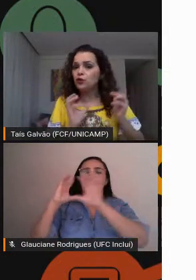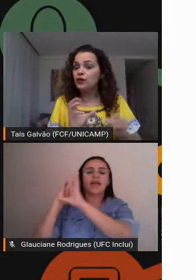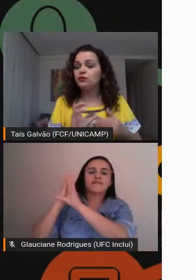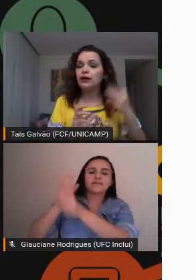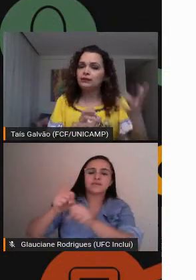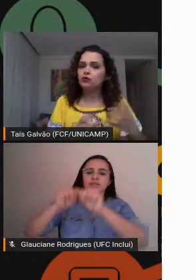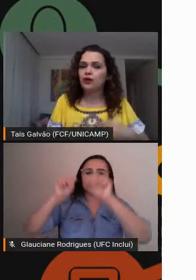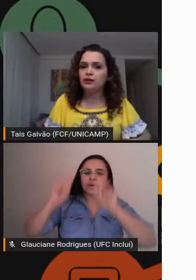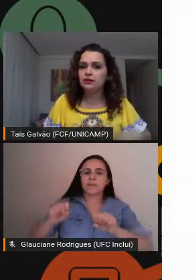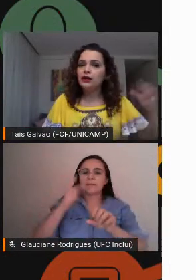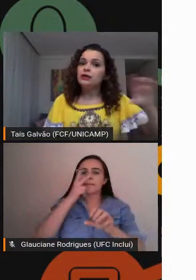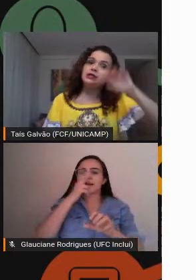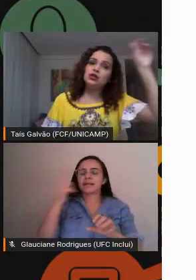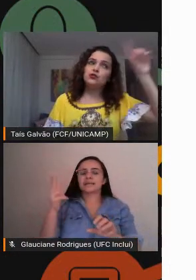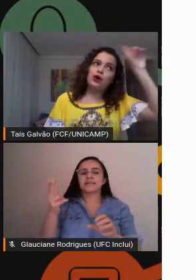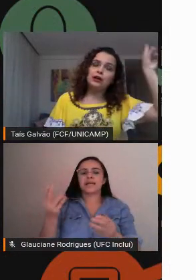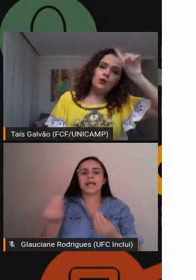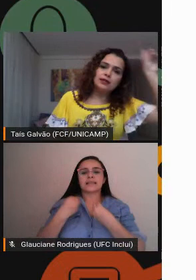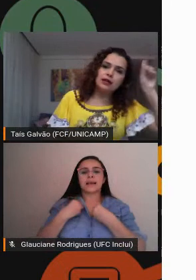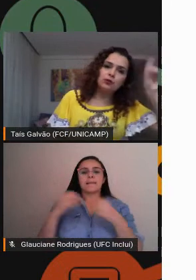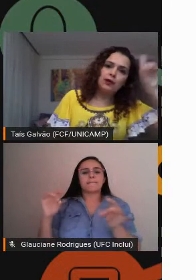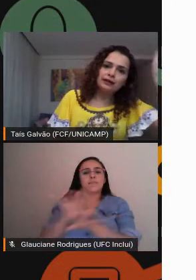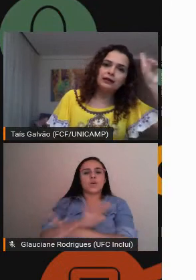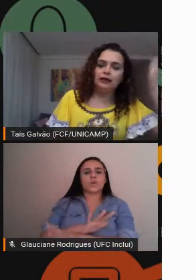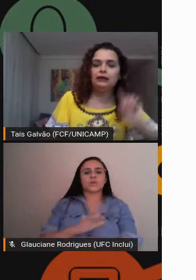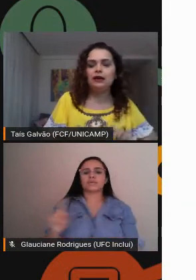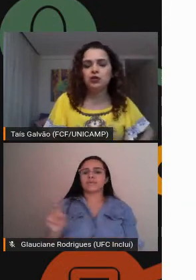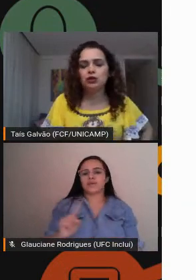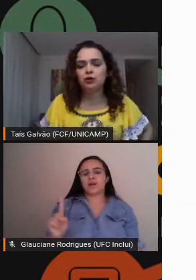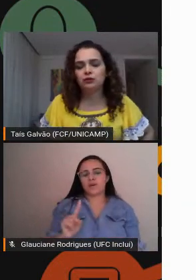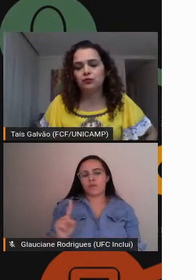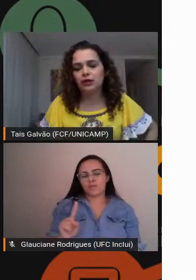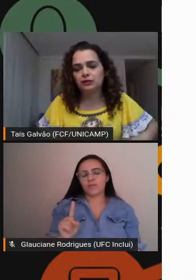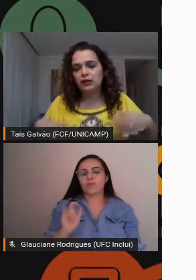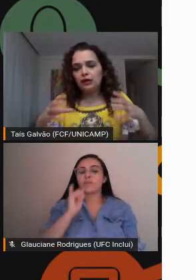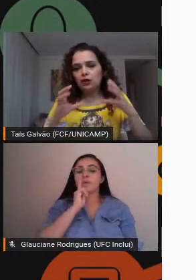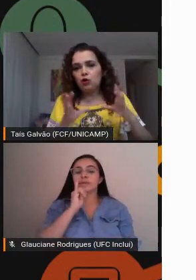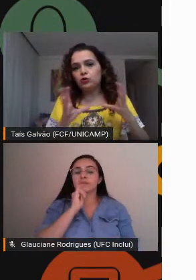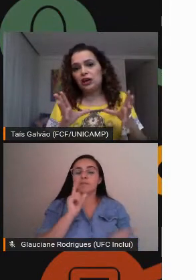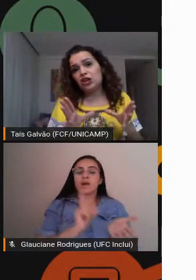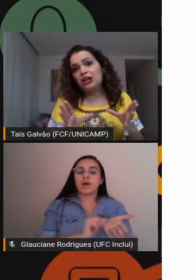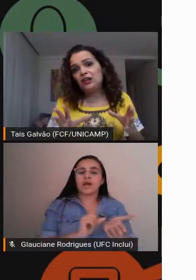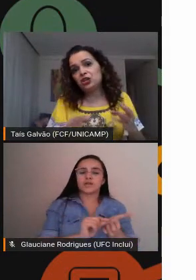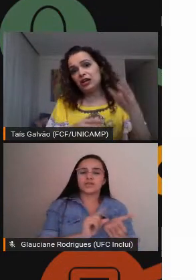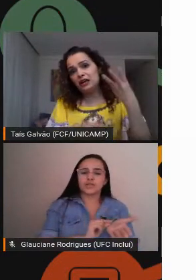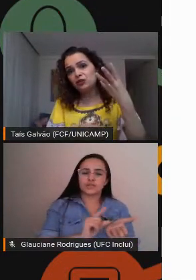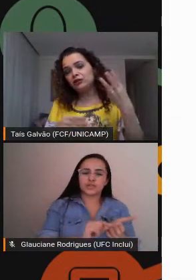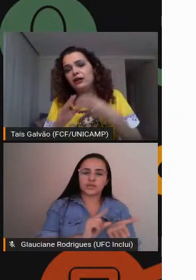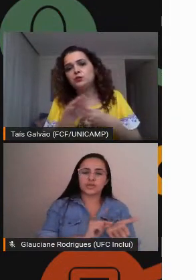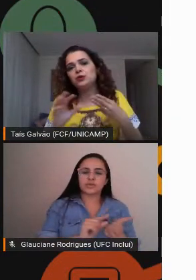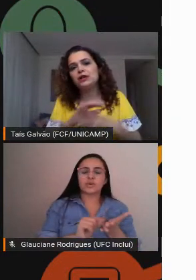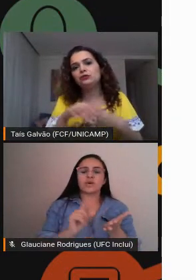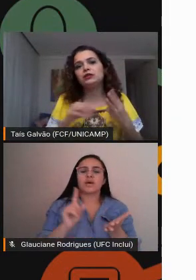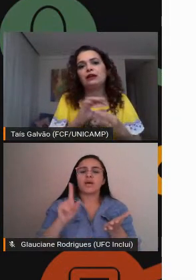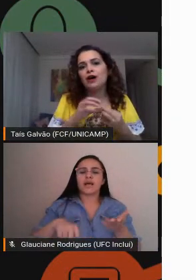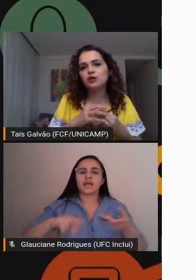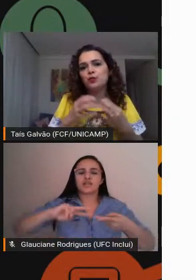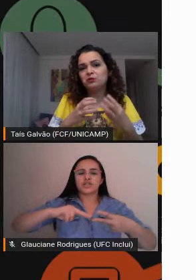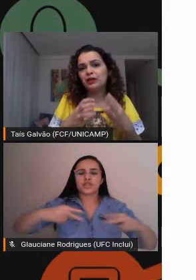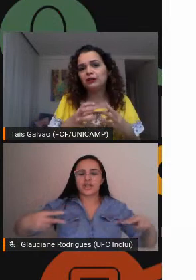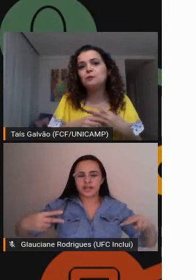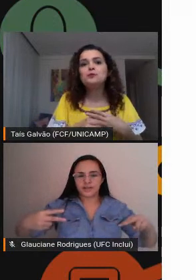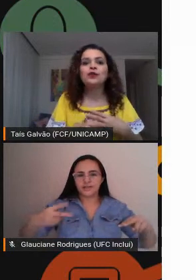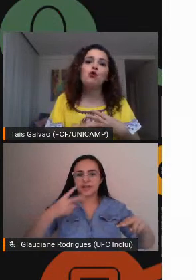contrário, se a gente for verificar, talvez, se a gente for olhar o exemplo lá daquele artigo que fez com o da genética, né, só 3% que